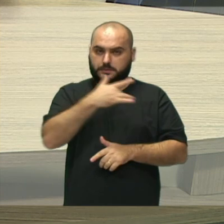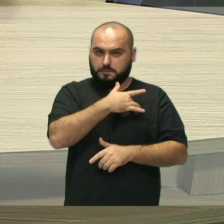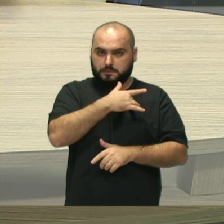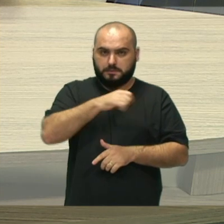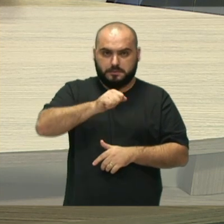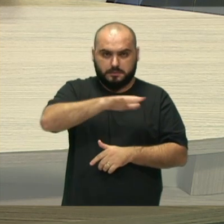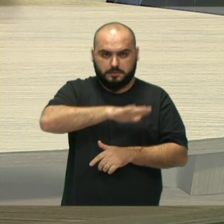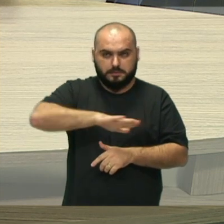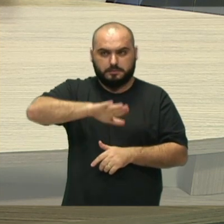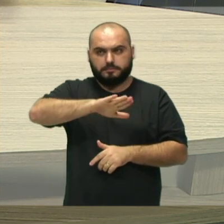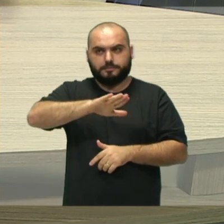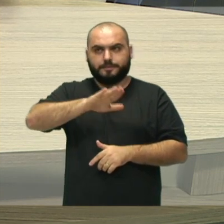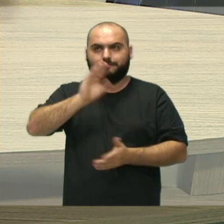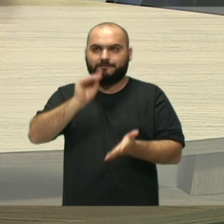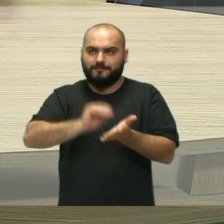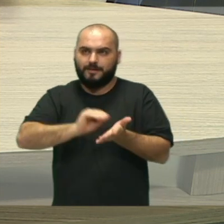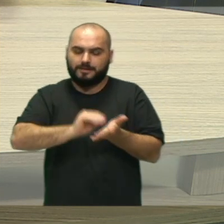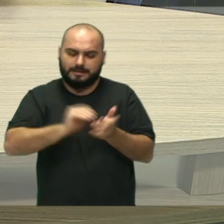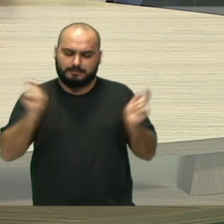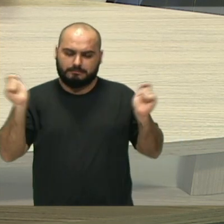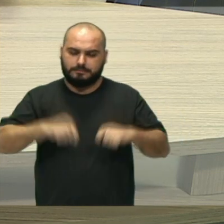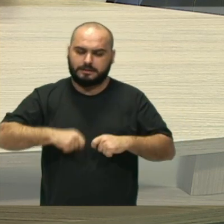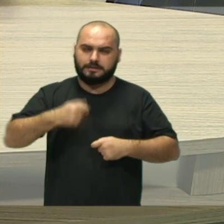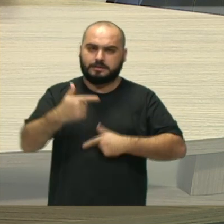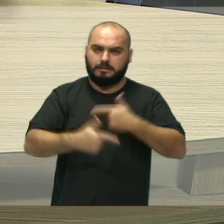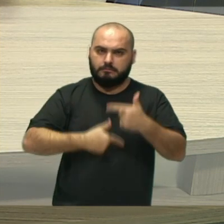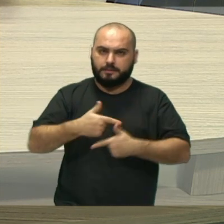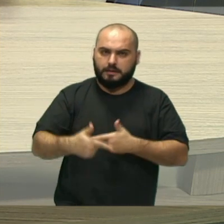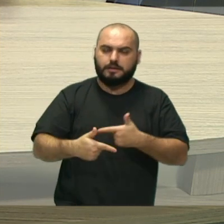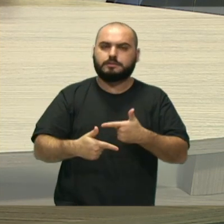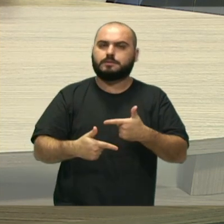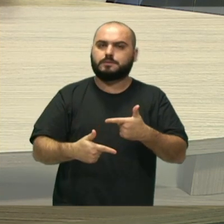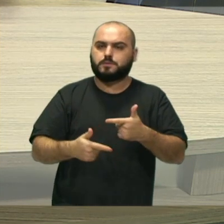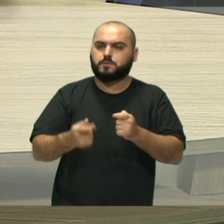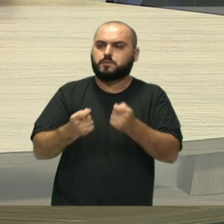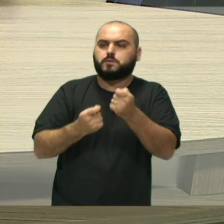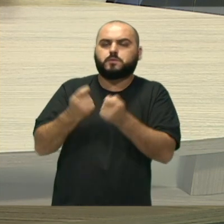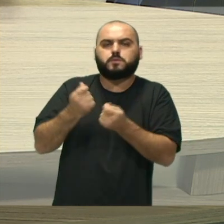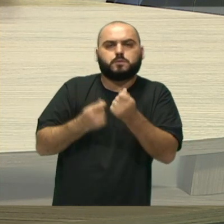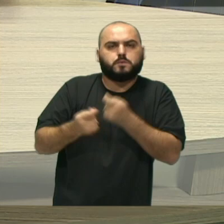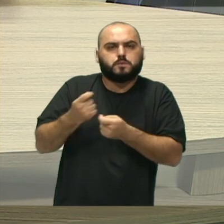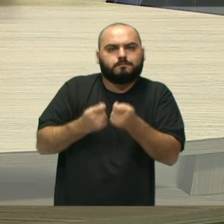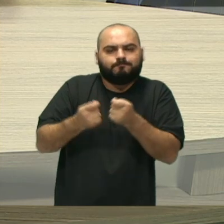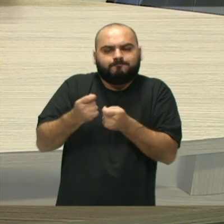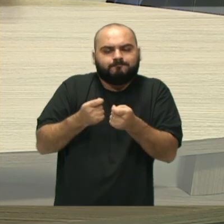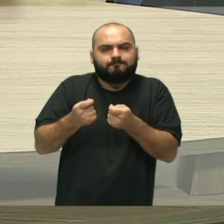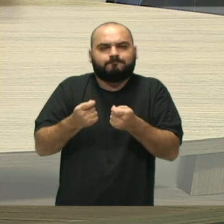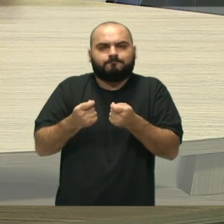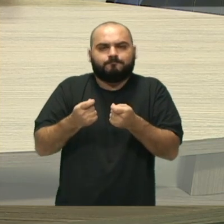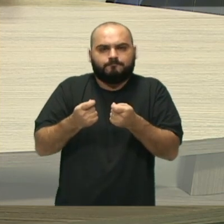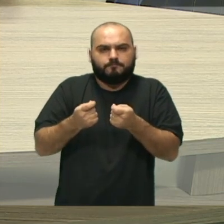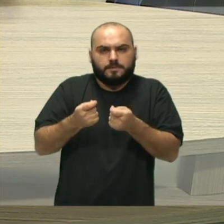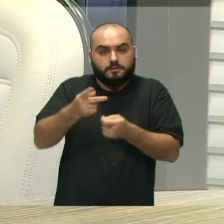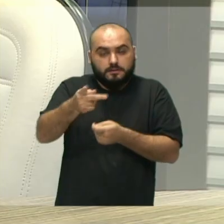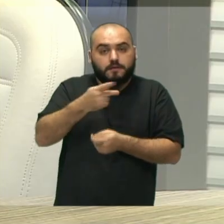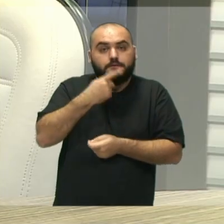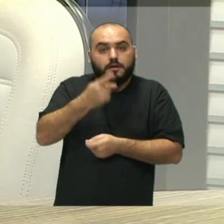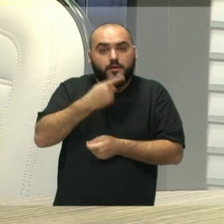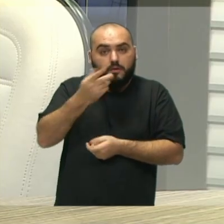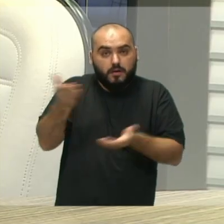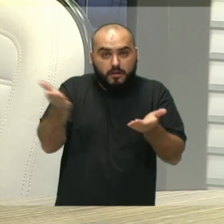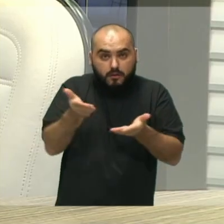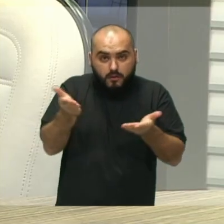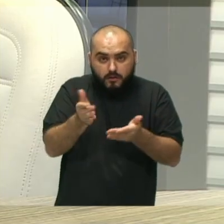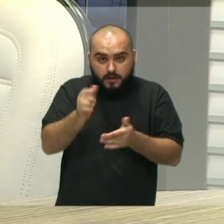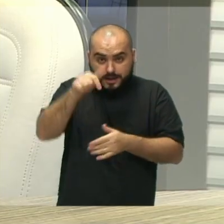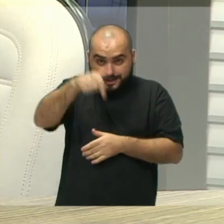o trabalho, para o modo produtivo, para a economia, enfim, O senhor falou agora há pouco que o